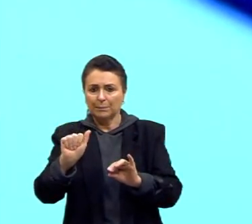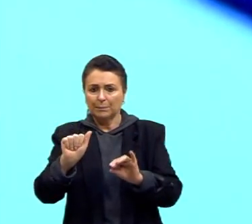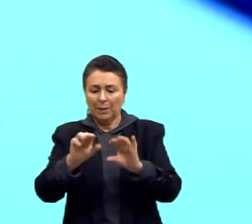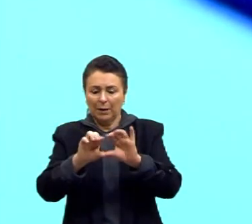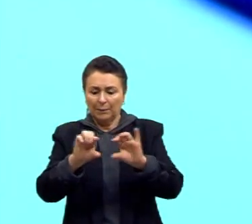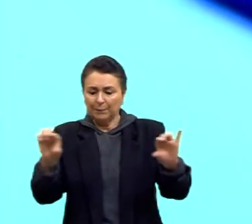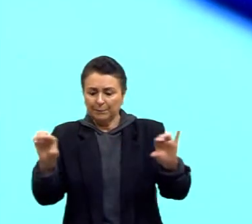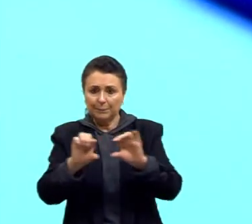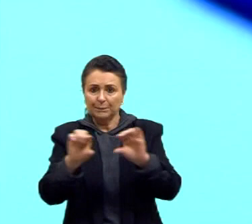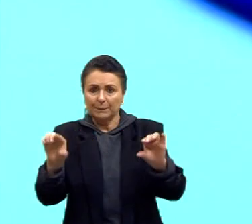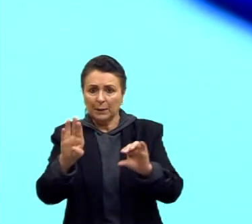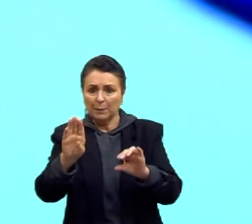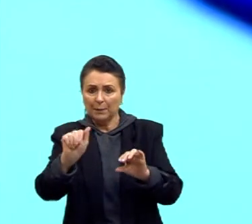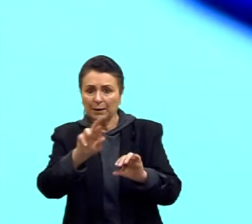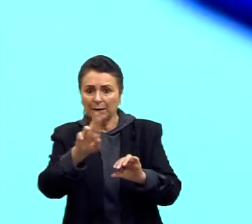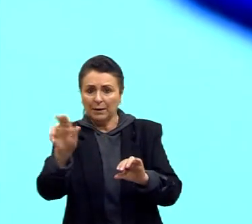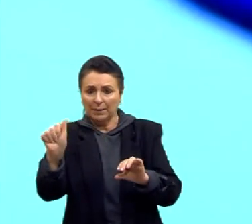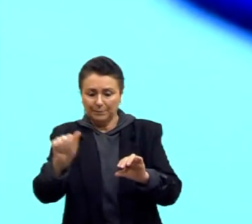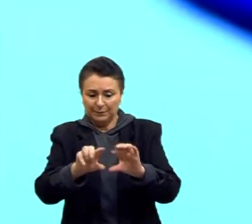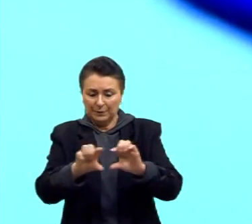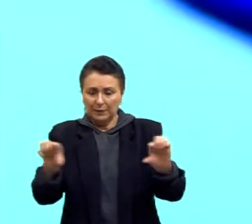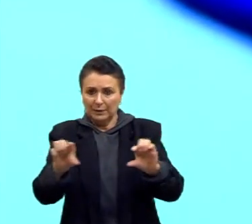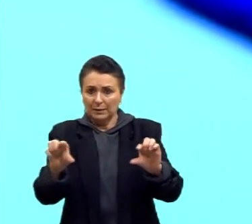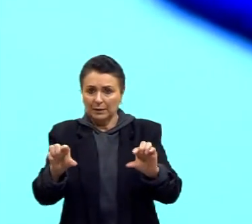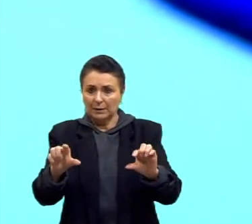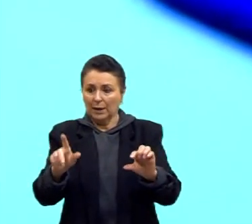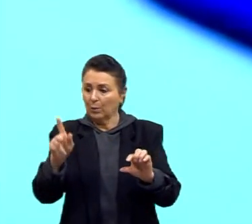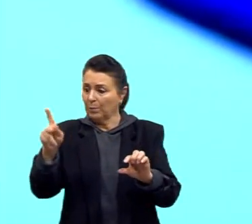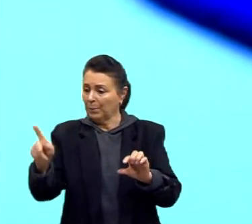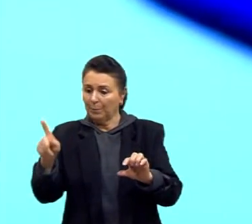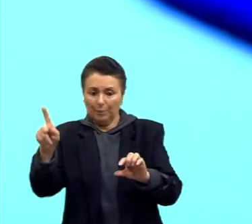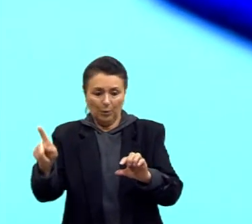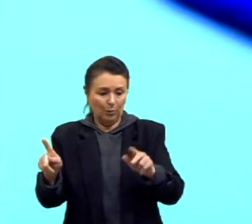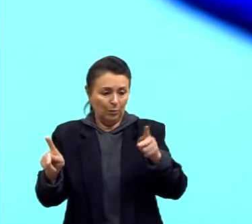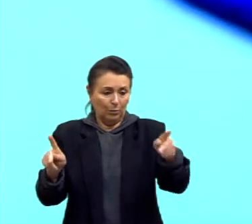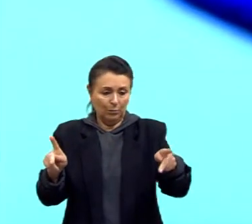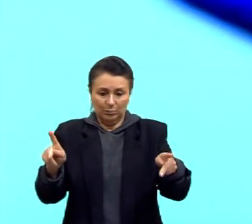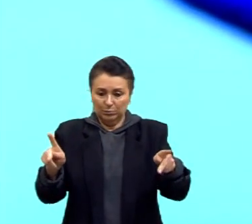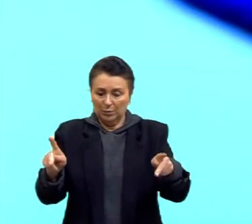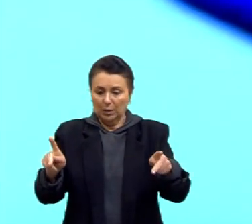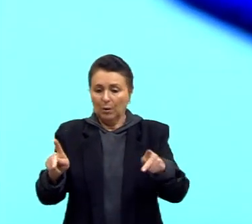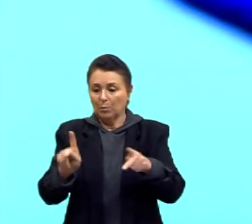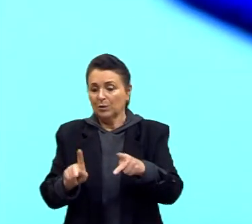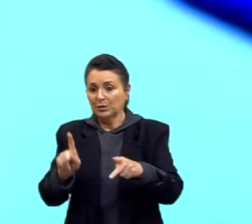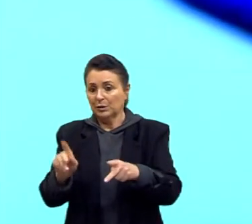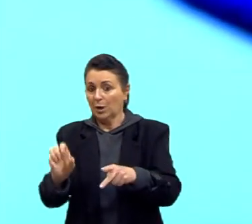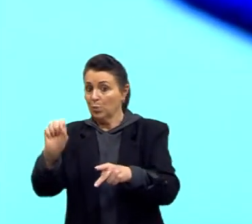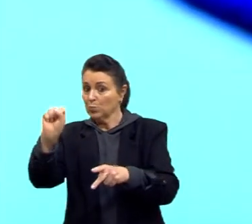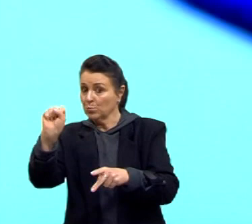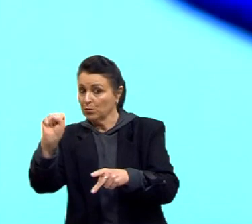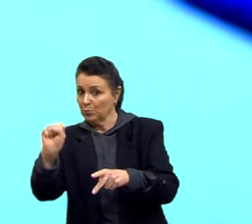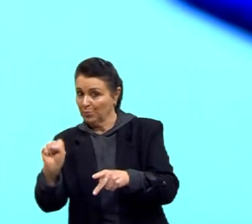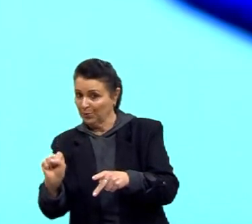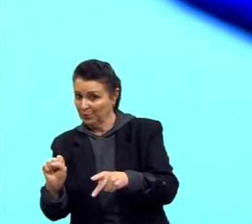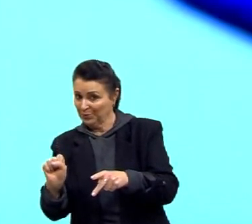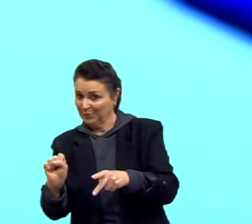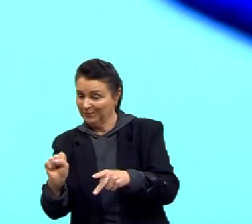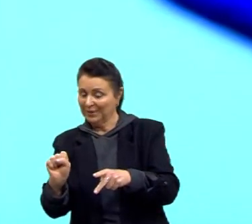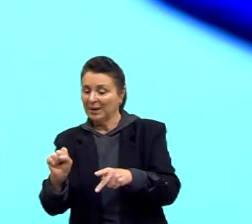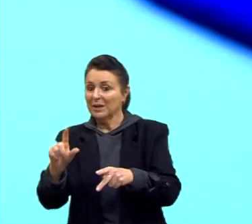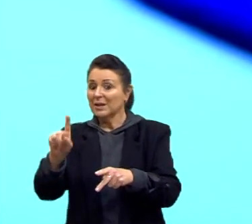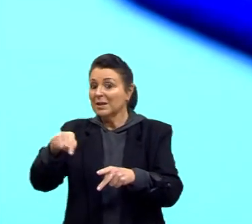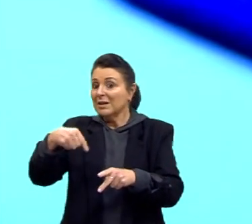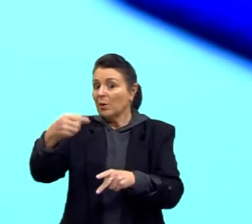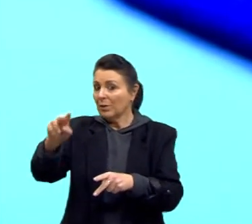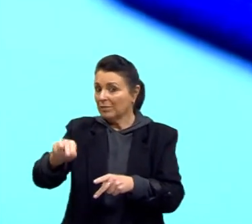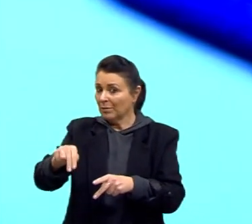é que a gente vai ter uma uma certo Polo na uma certa ponta dele que vai ser os um a gente já tá indicando aqui Sul